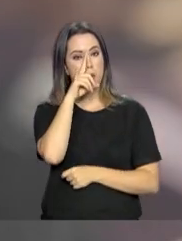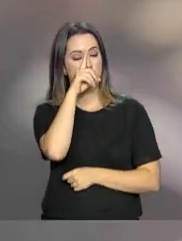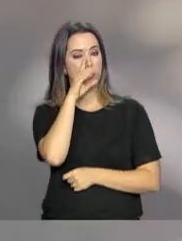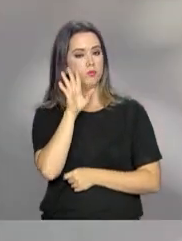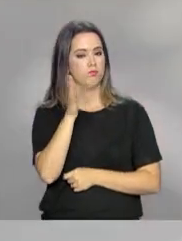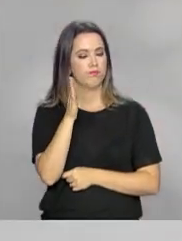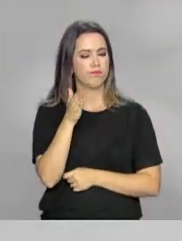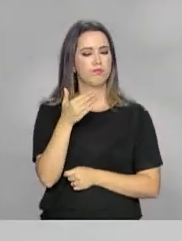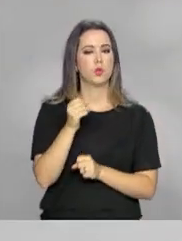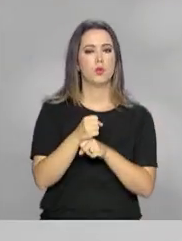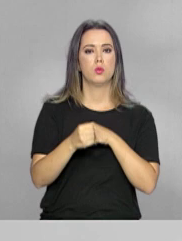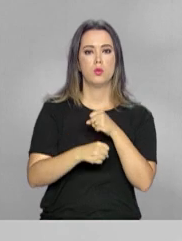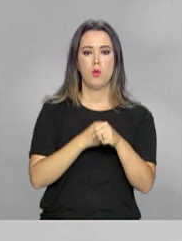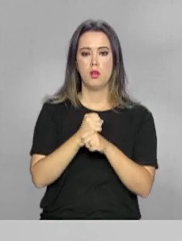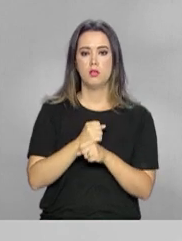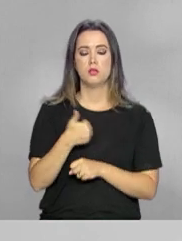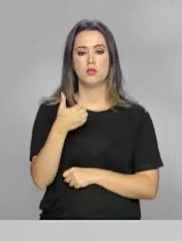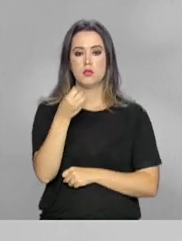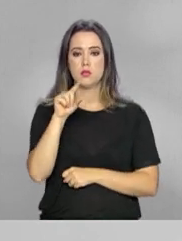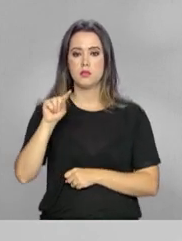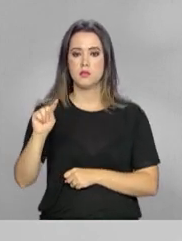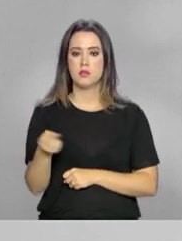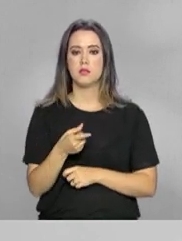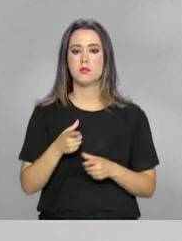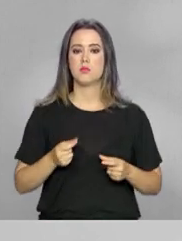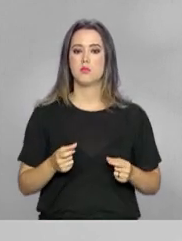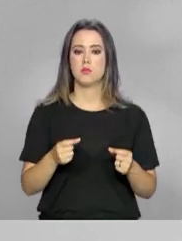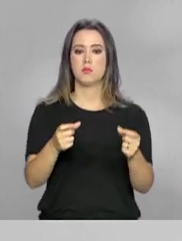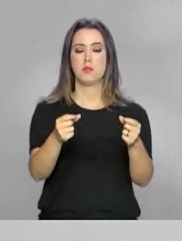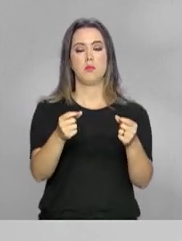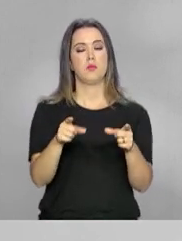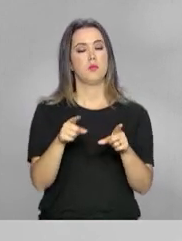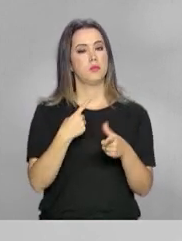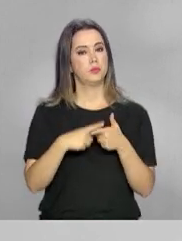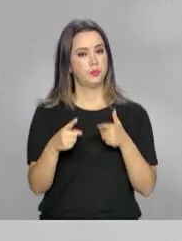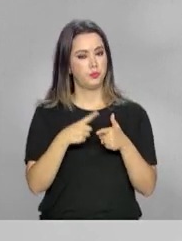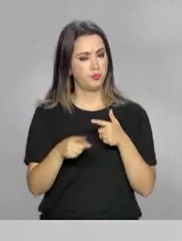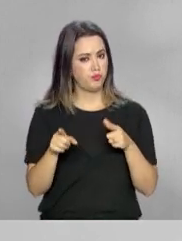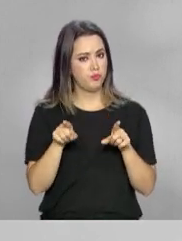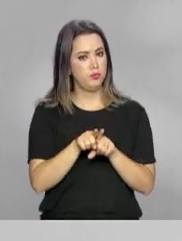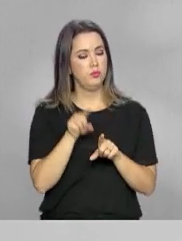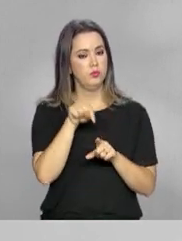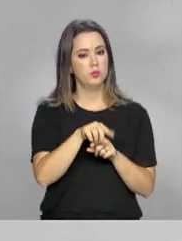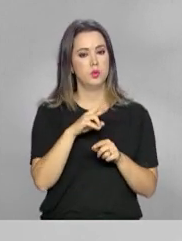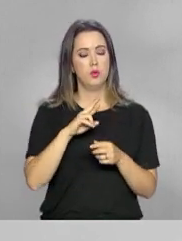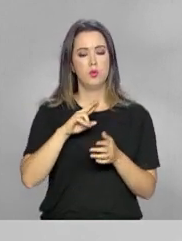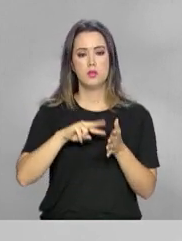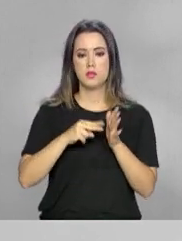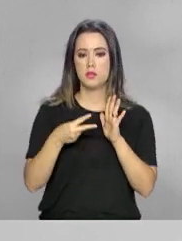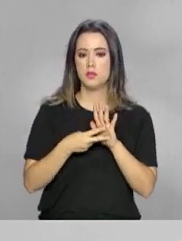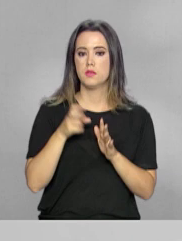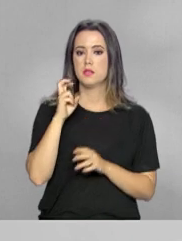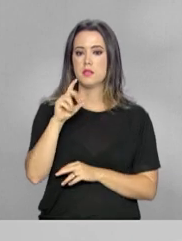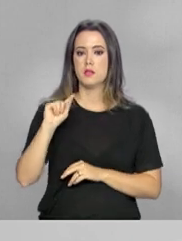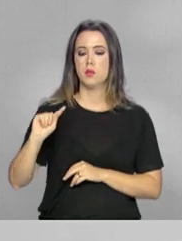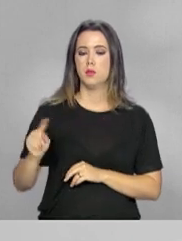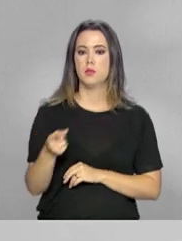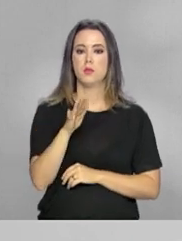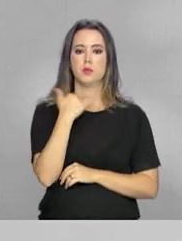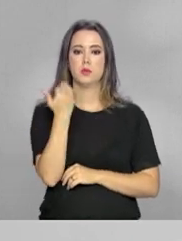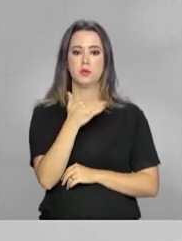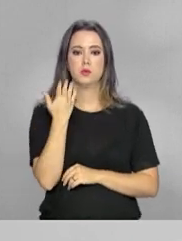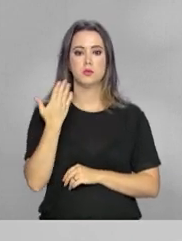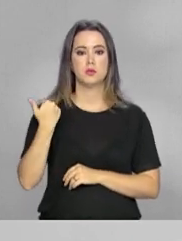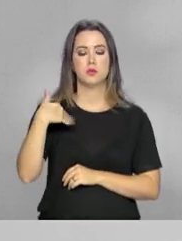são 16 mil casos de câncer de colo do útero, diagnosticados, resultando em 5 mil mortes. Mais